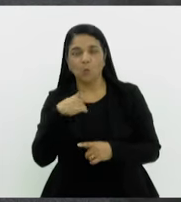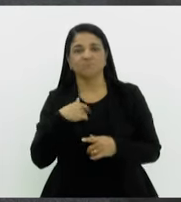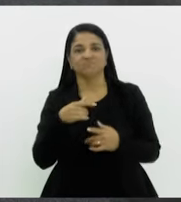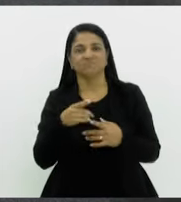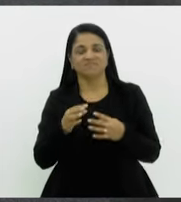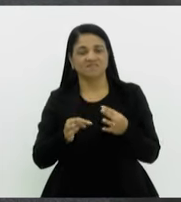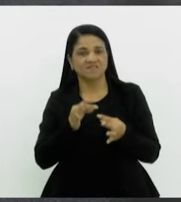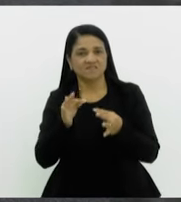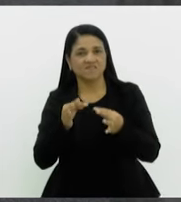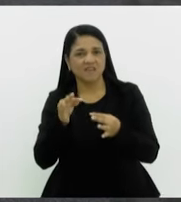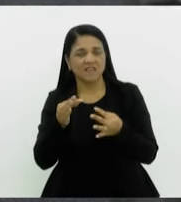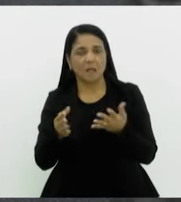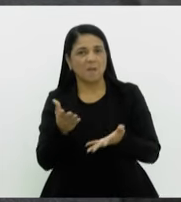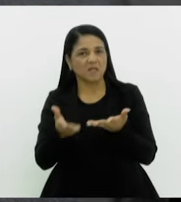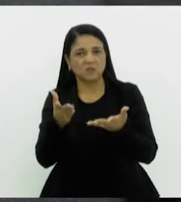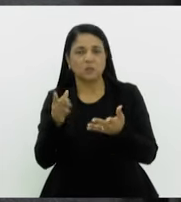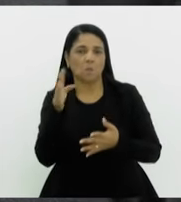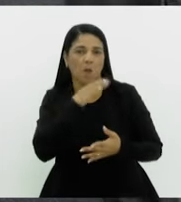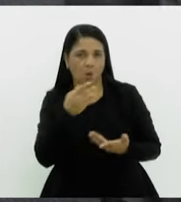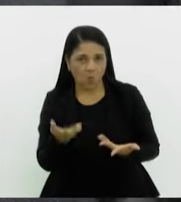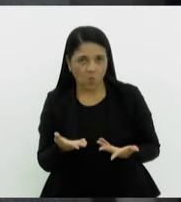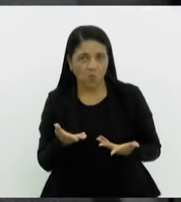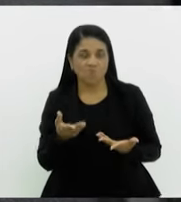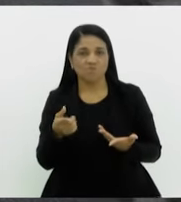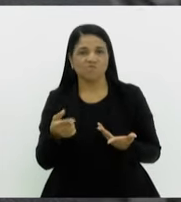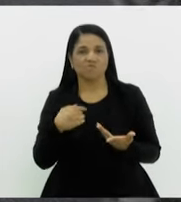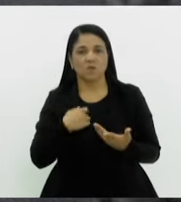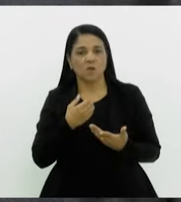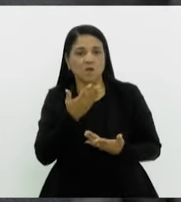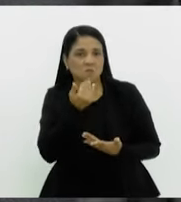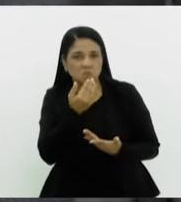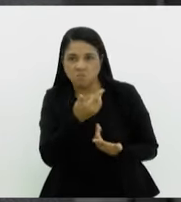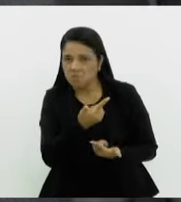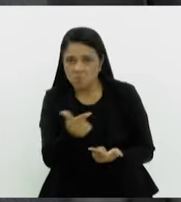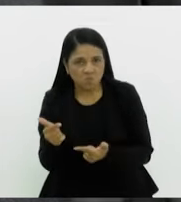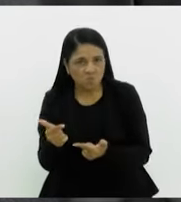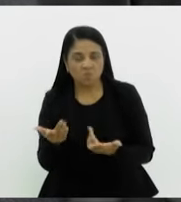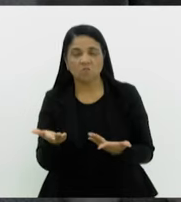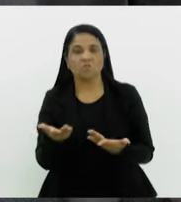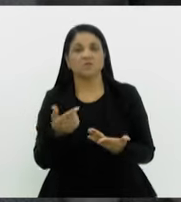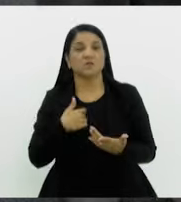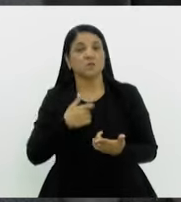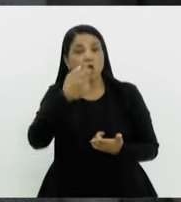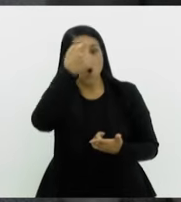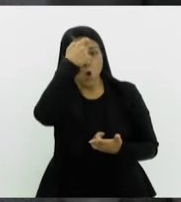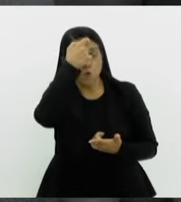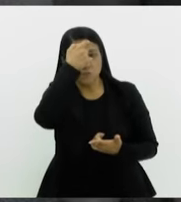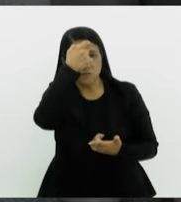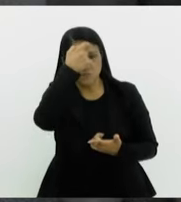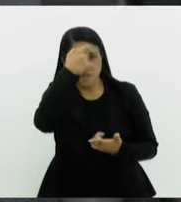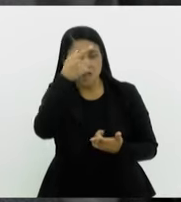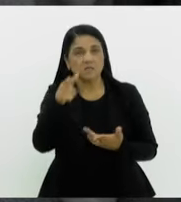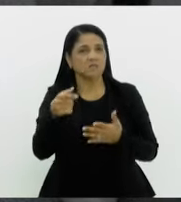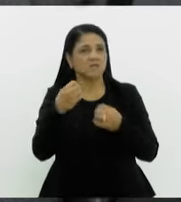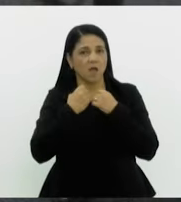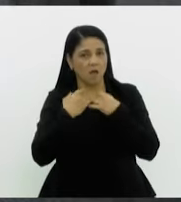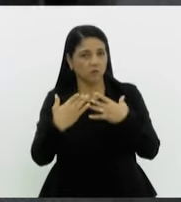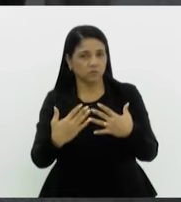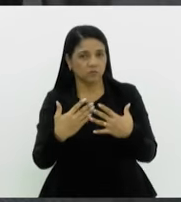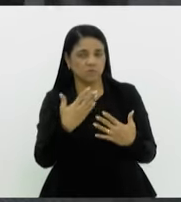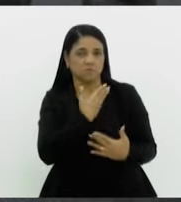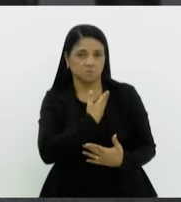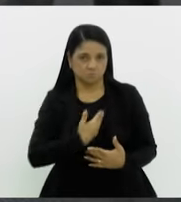alimentados. Então, haver uma consciência sobre isso, recentemente houve uma audiência